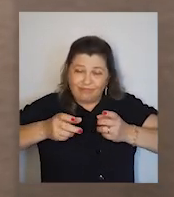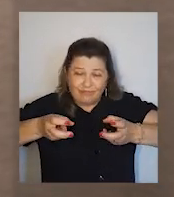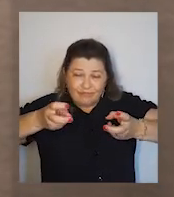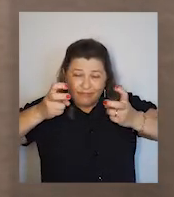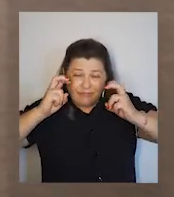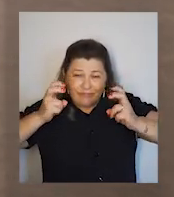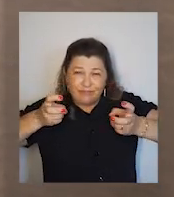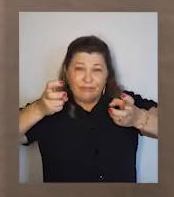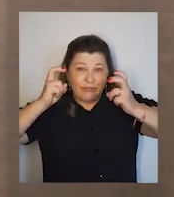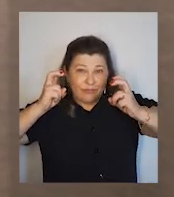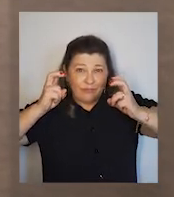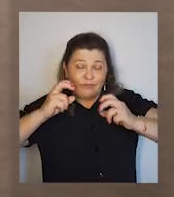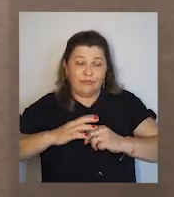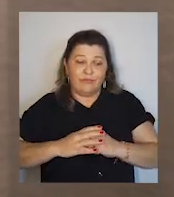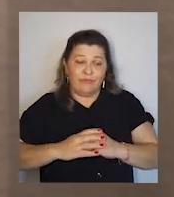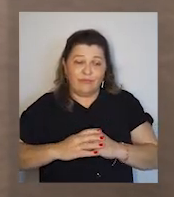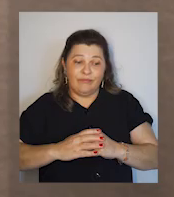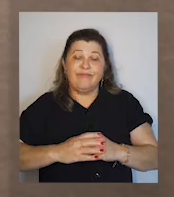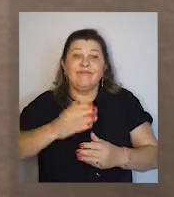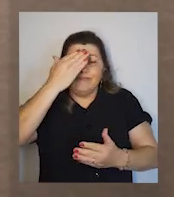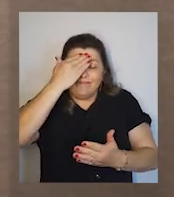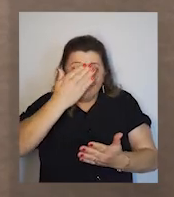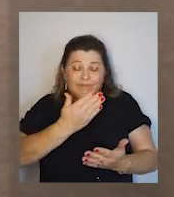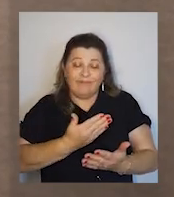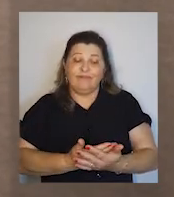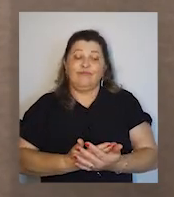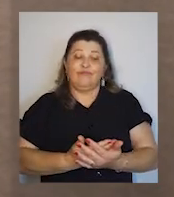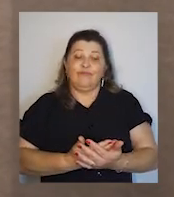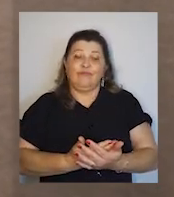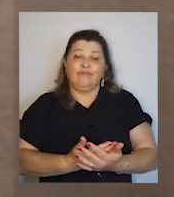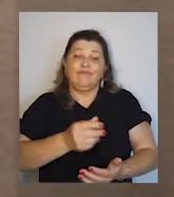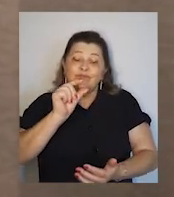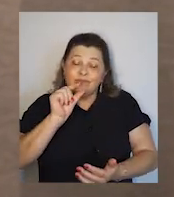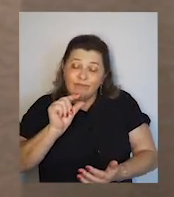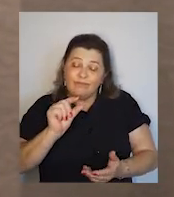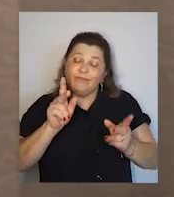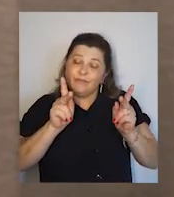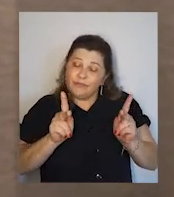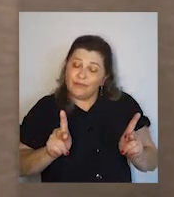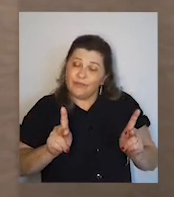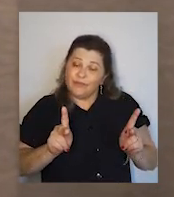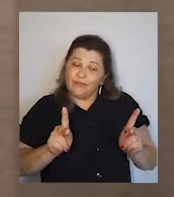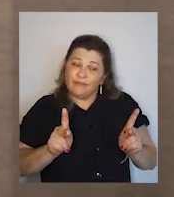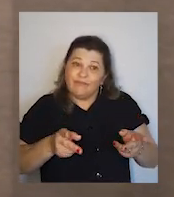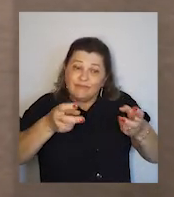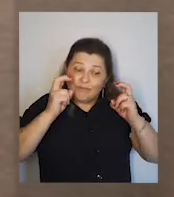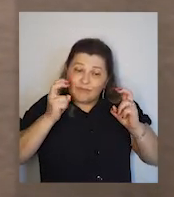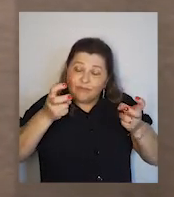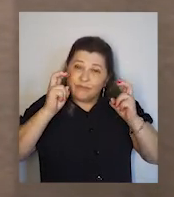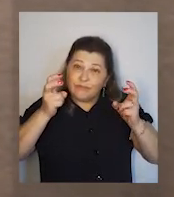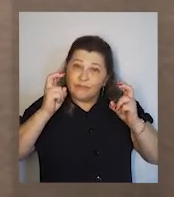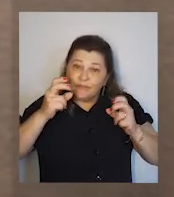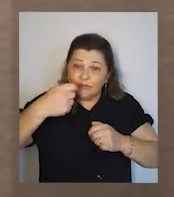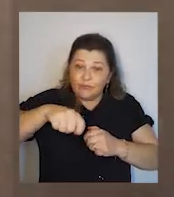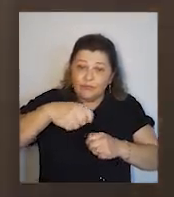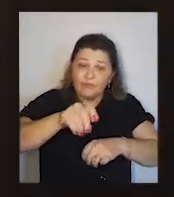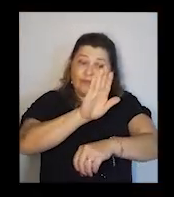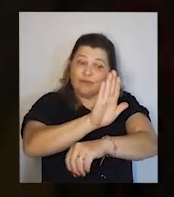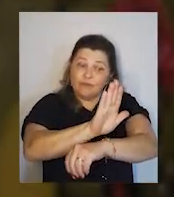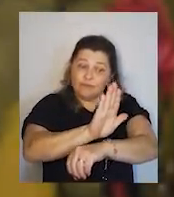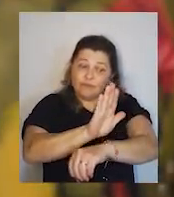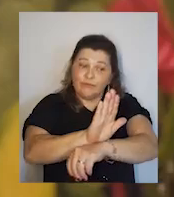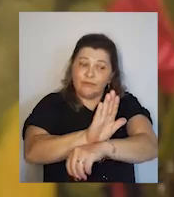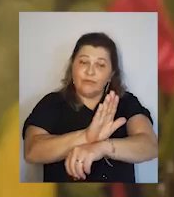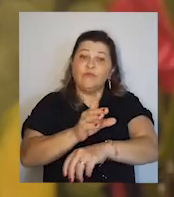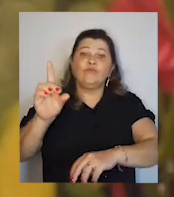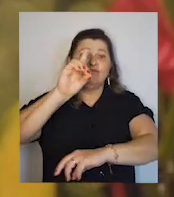percebe. E acredito que tem poucos que percebem que precisa de ajuda.